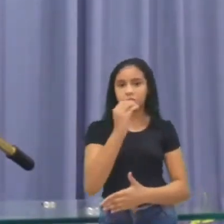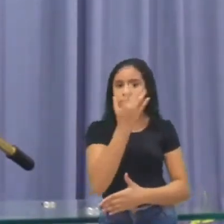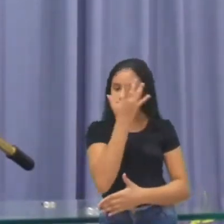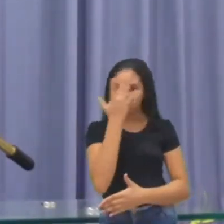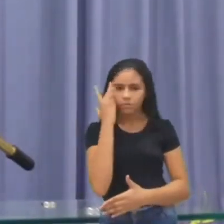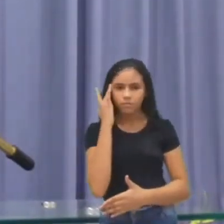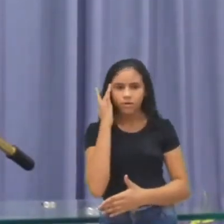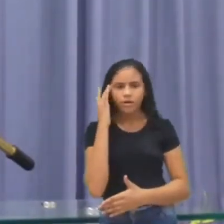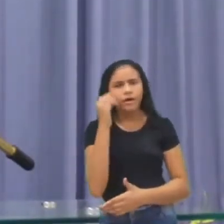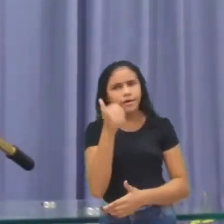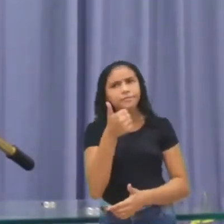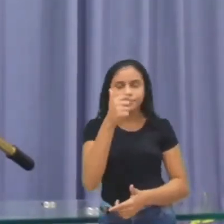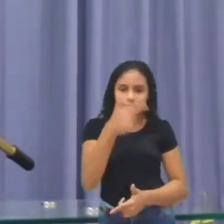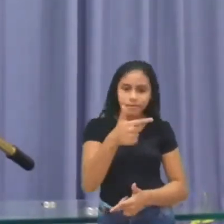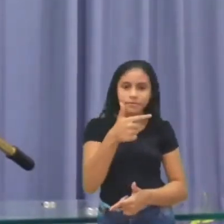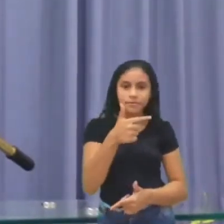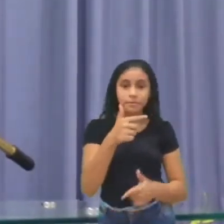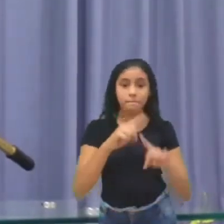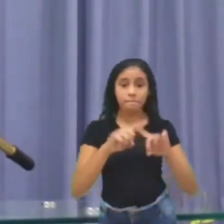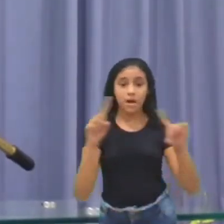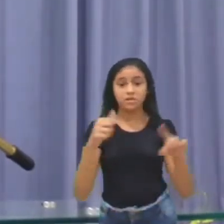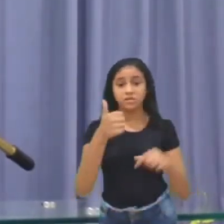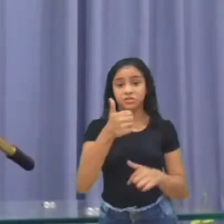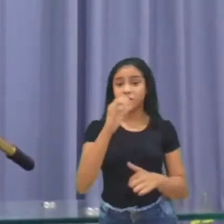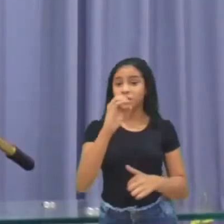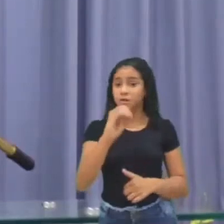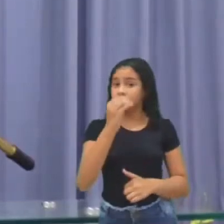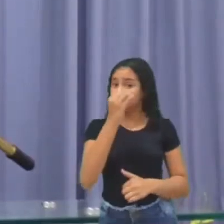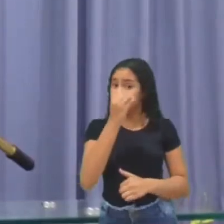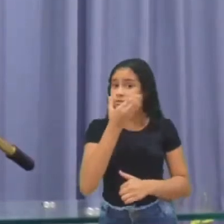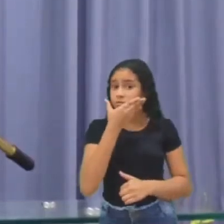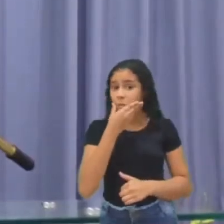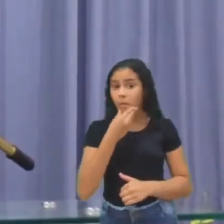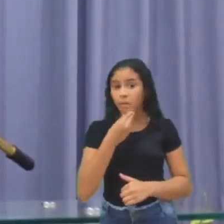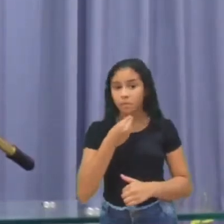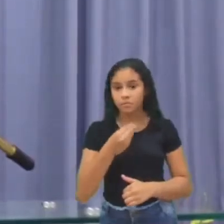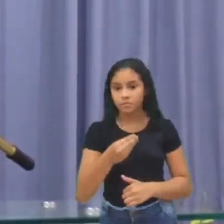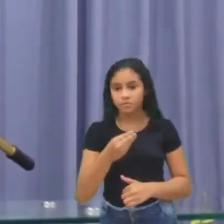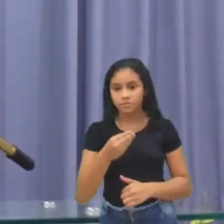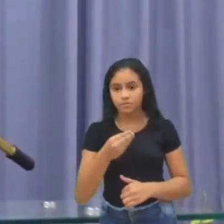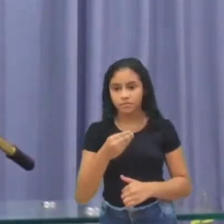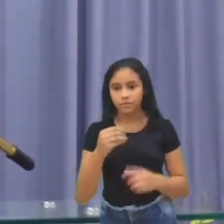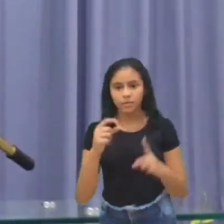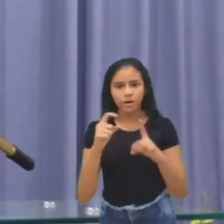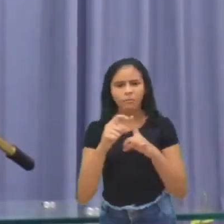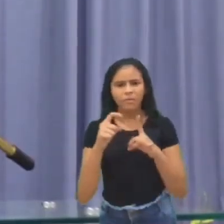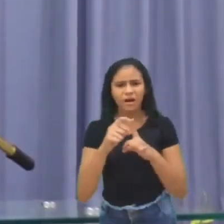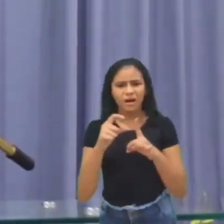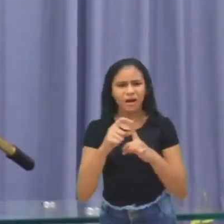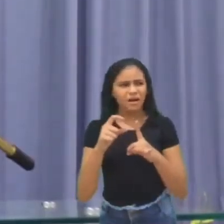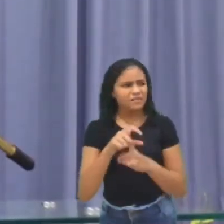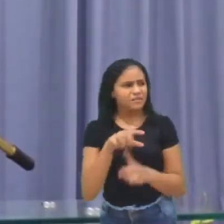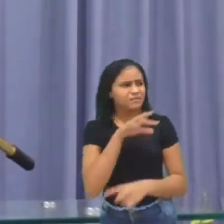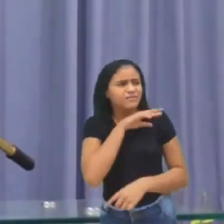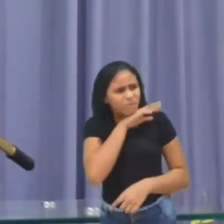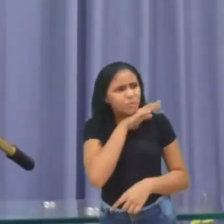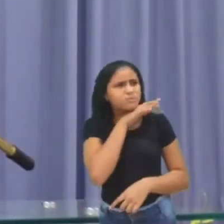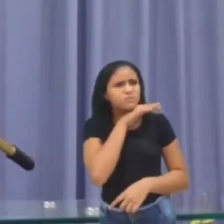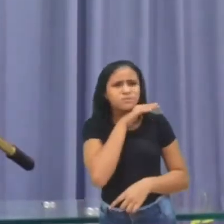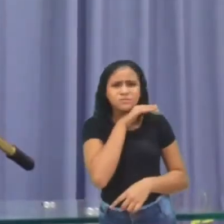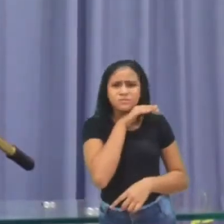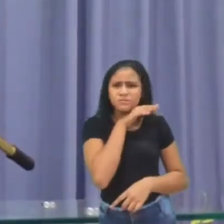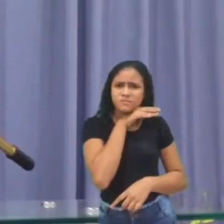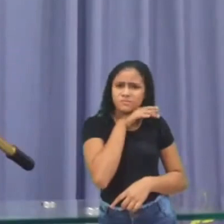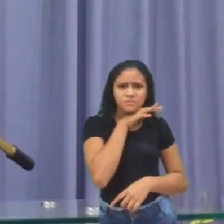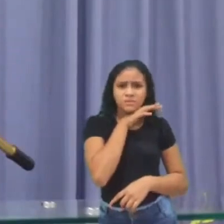12, mas 10 homens trouxeram uma palavra tão negativa que a